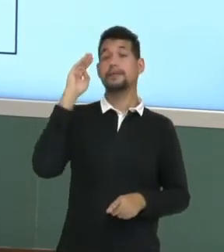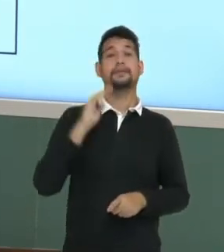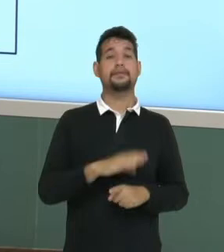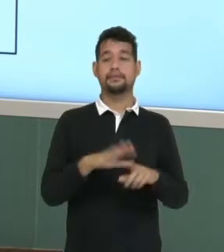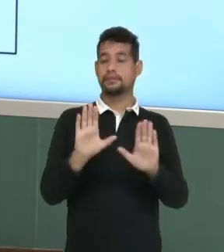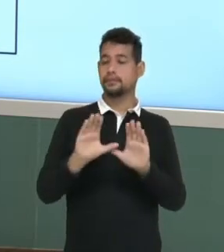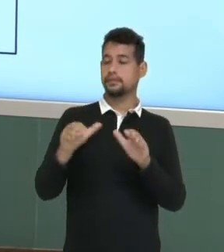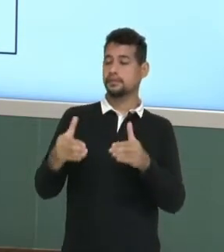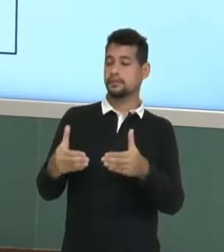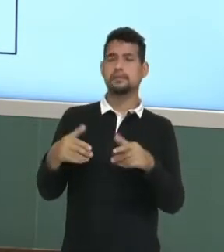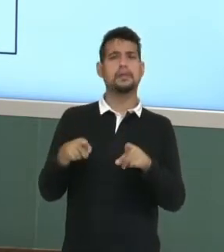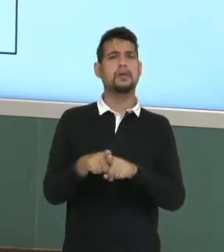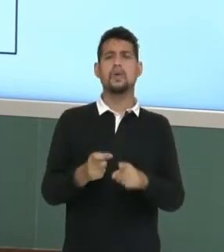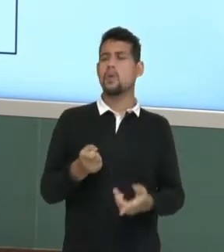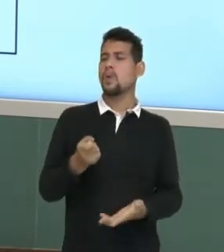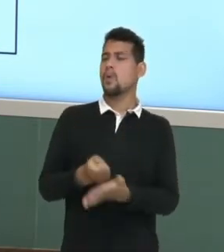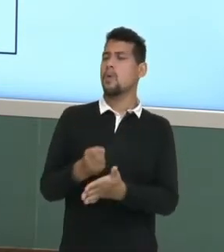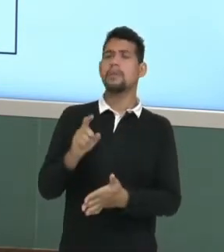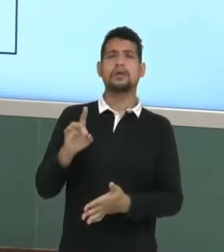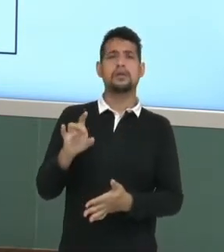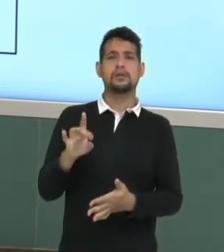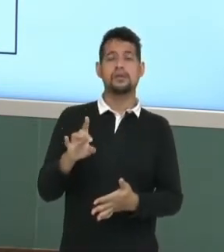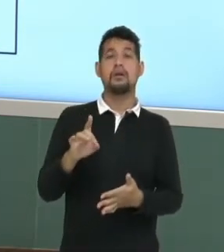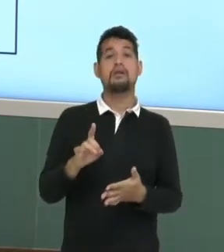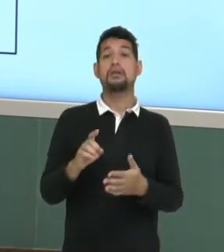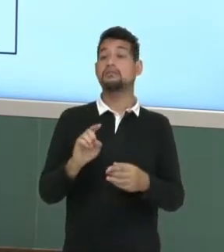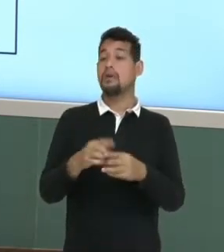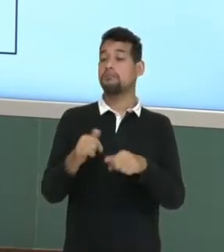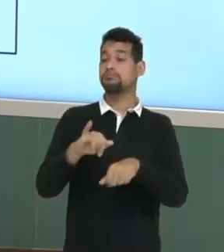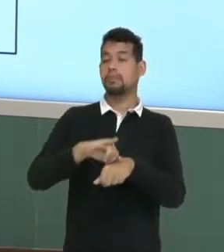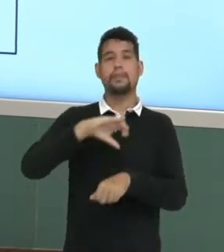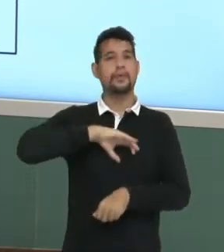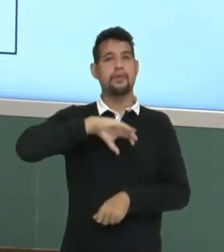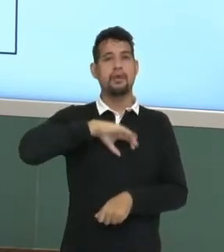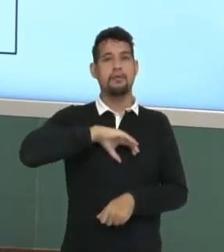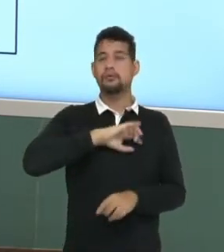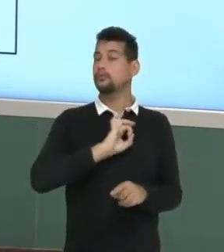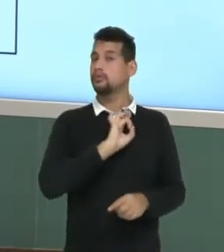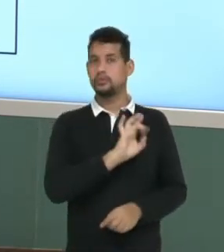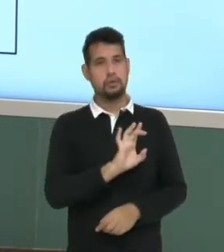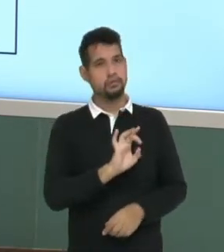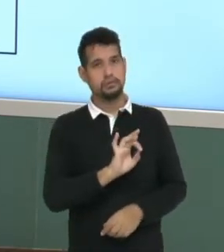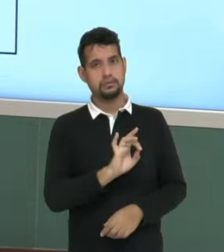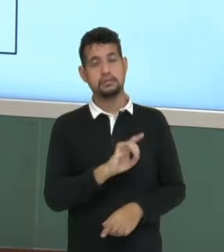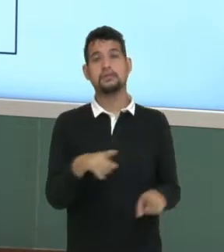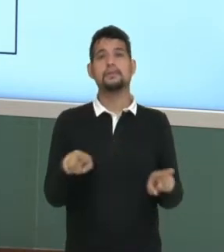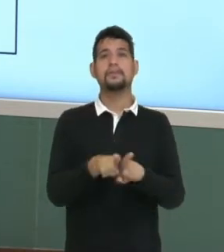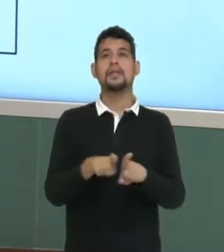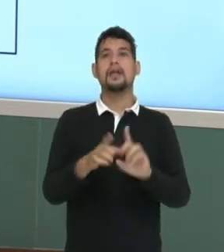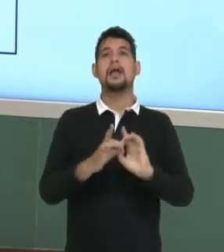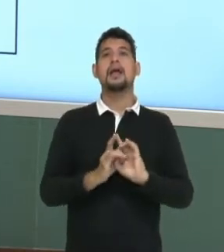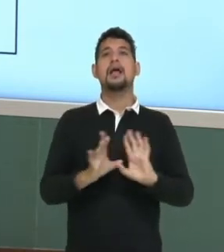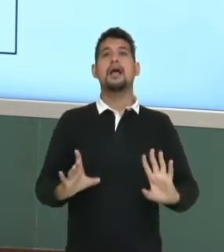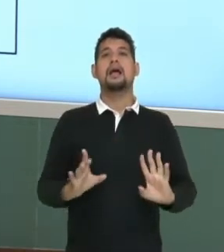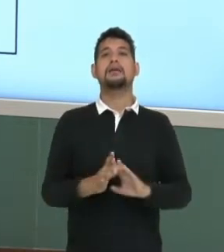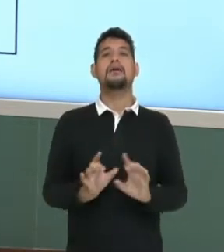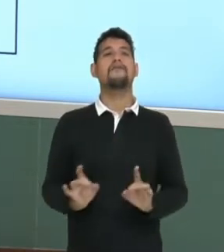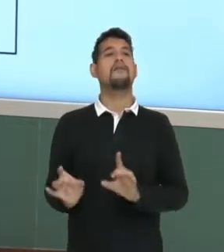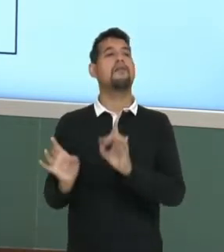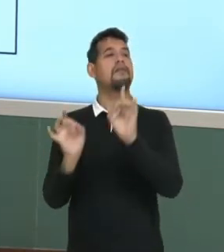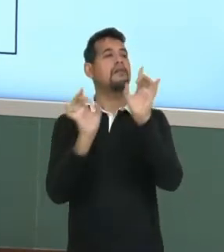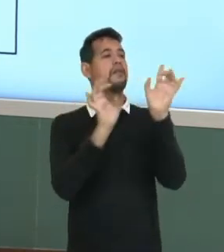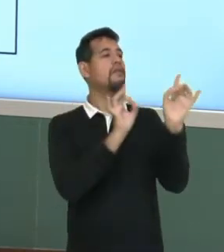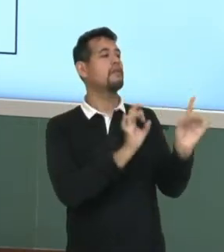colônia só pode comprar produtos da metrópole, no caso Portugal, né? E a liberdade de comerciar, de